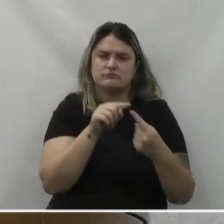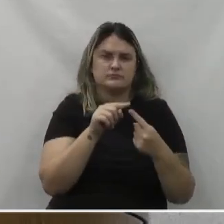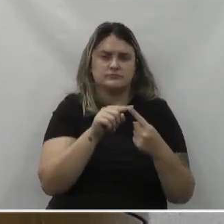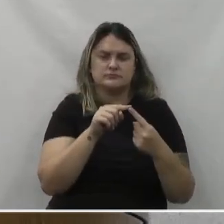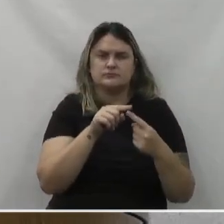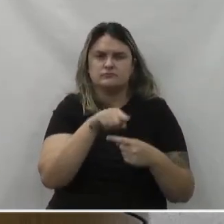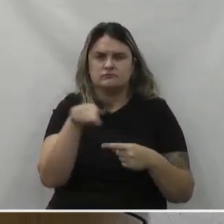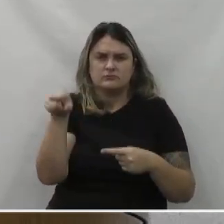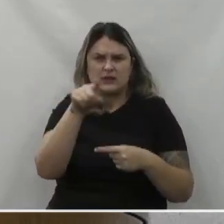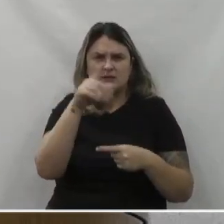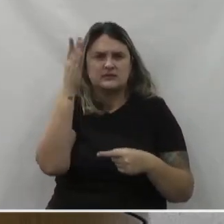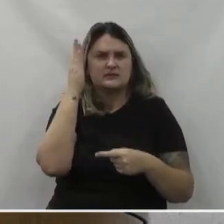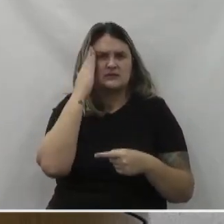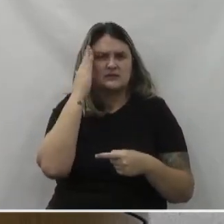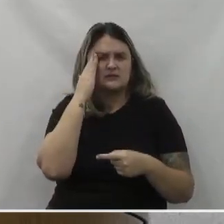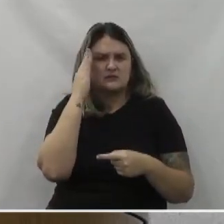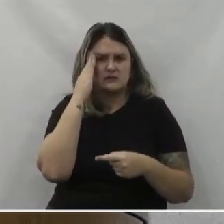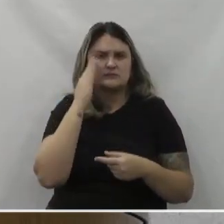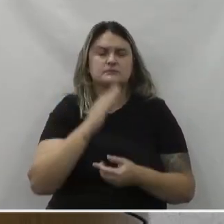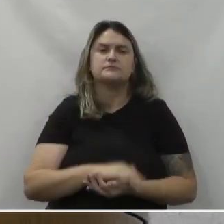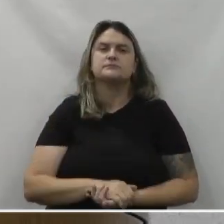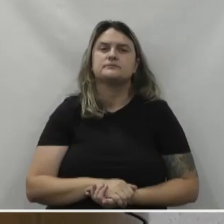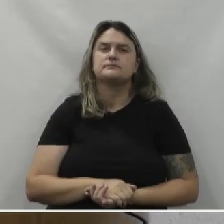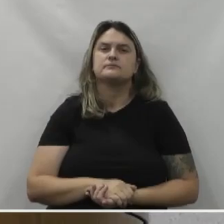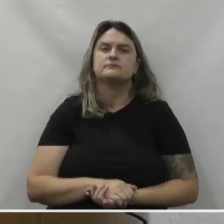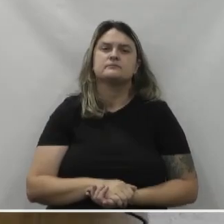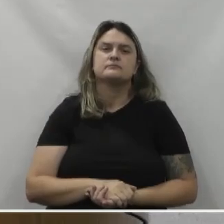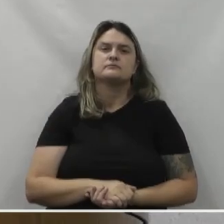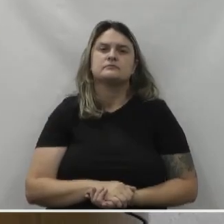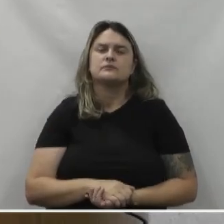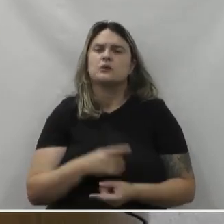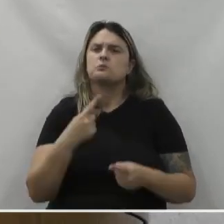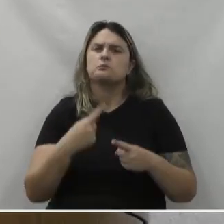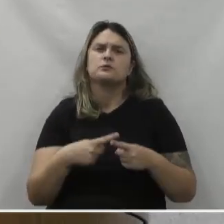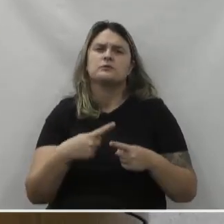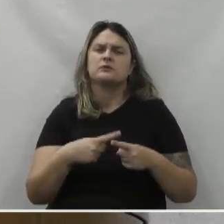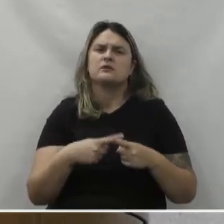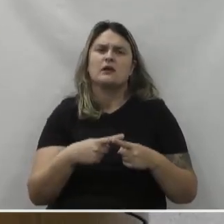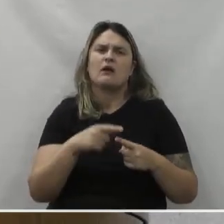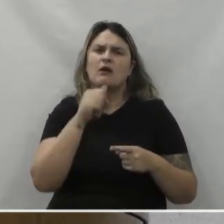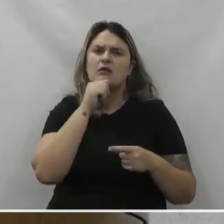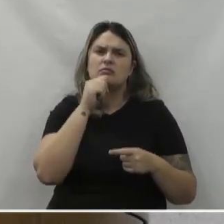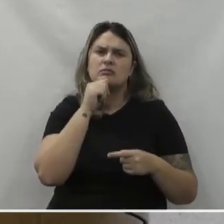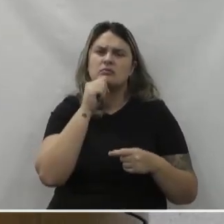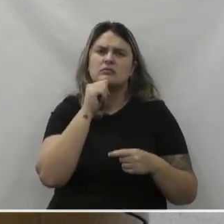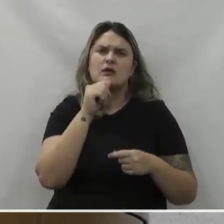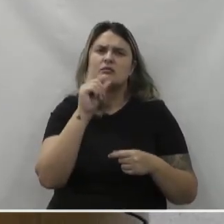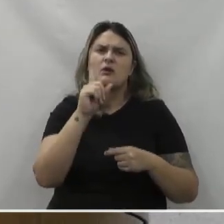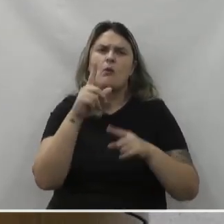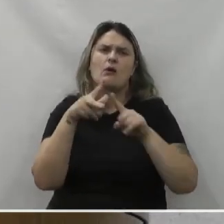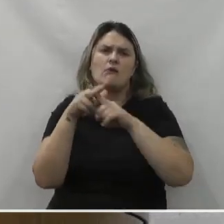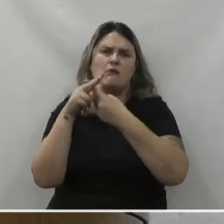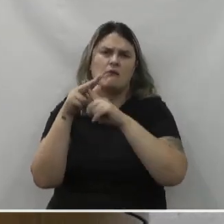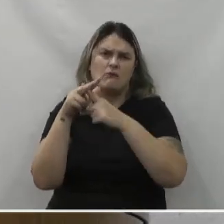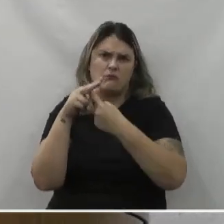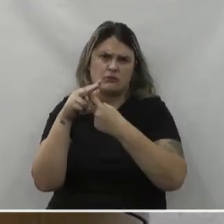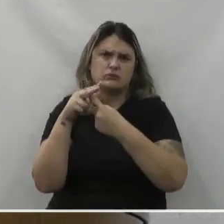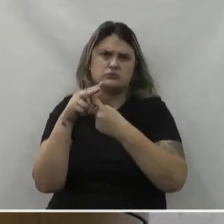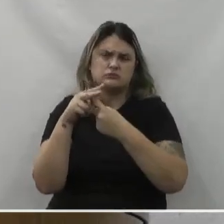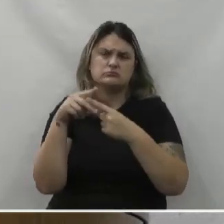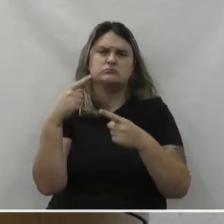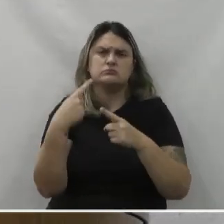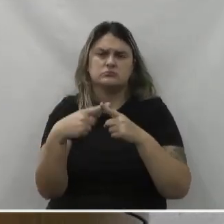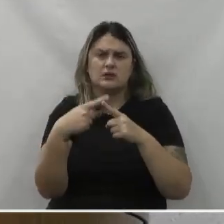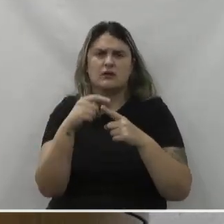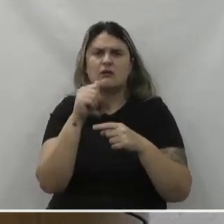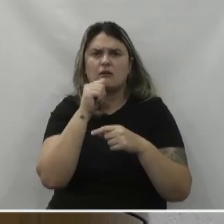para que toda a população saiba um pouco o porquê que a iluminação nos dias de hoje ainda se